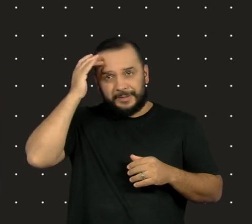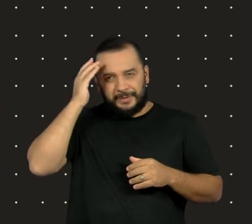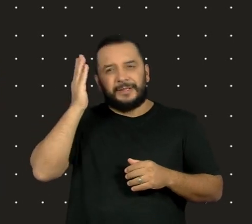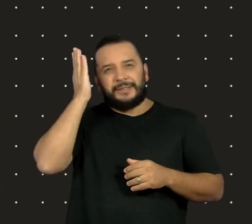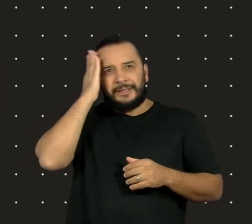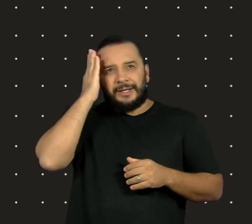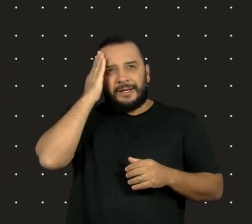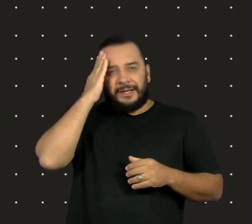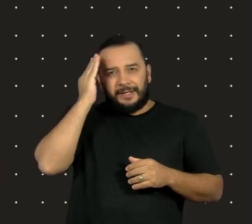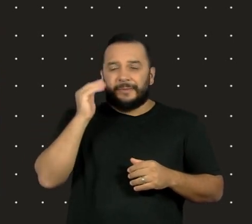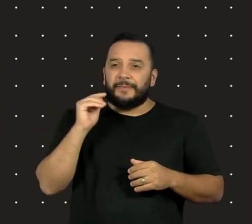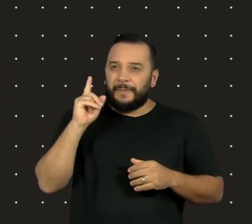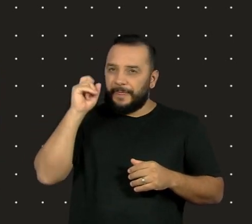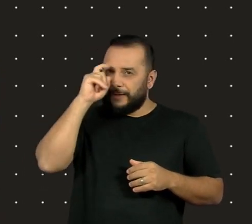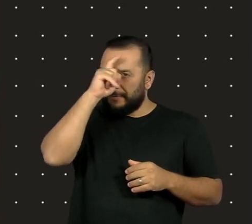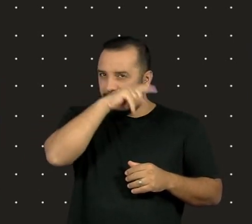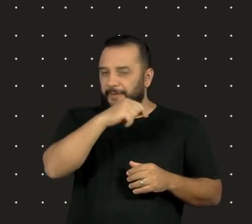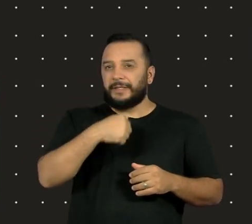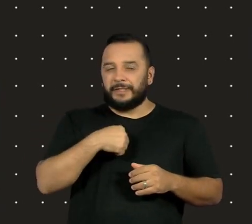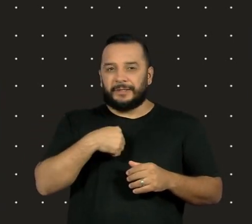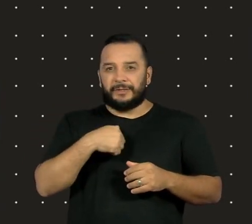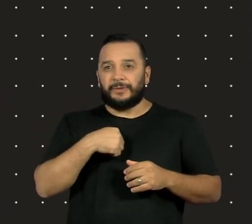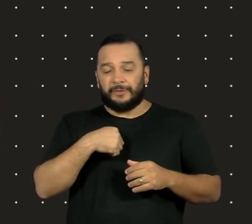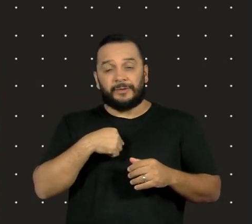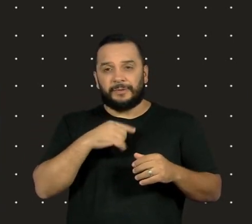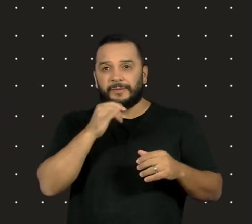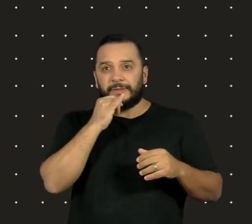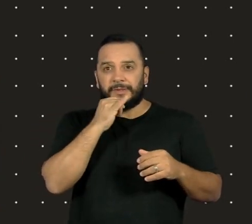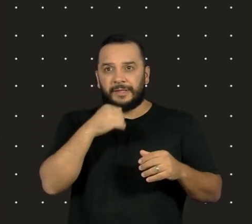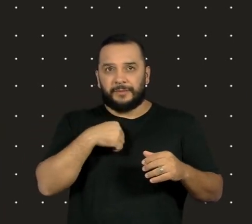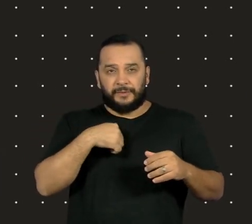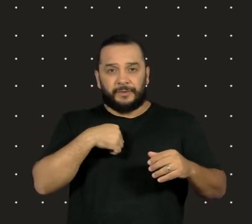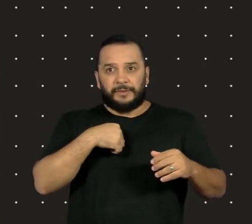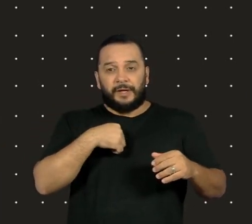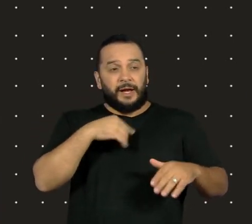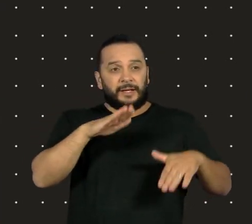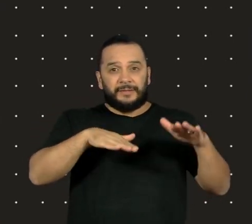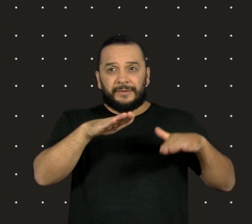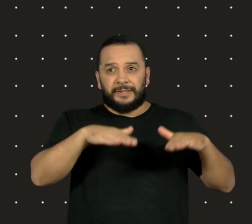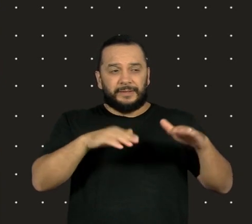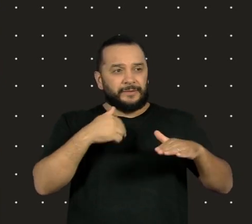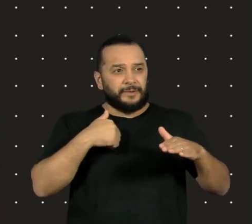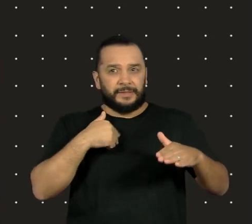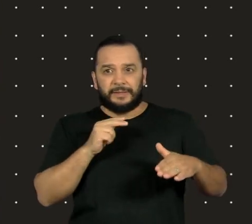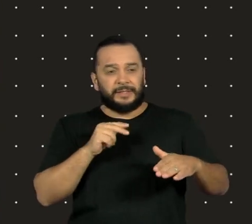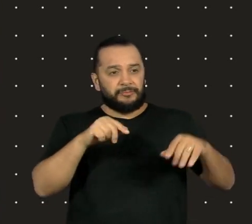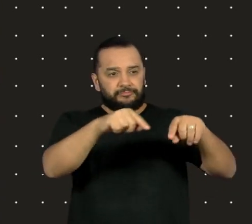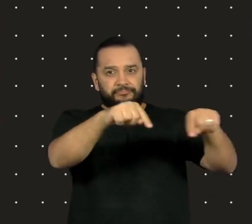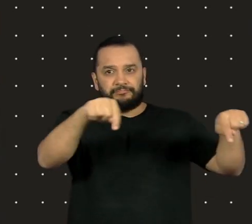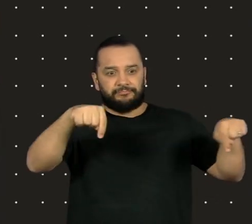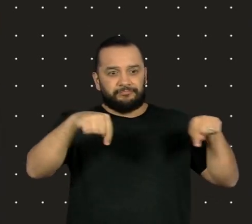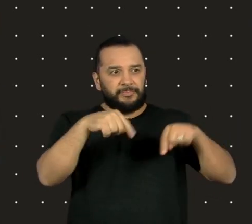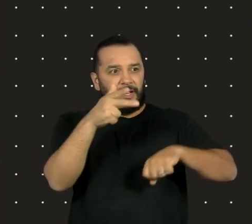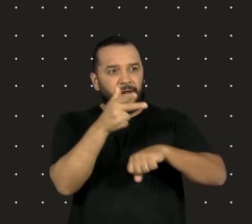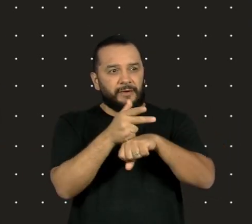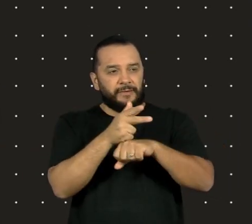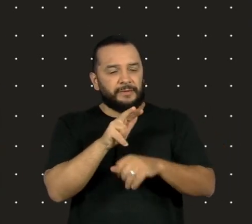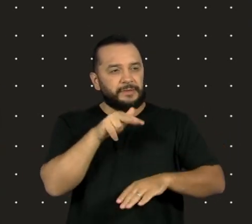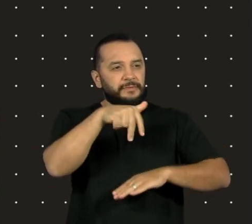quanto que é difícil você chegar no set e se deparar com gente que você estava acostumado a acompanhar do outro lado da tela, né?